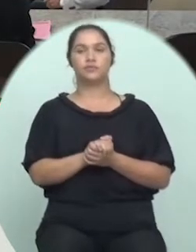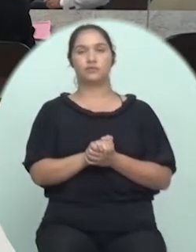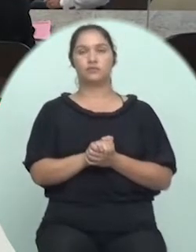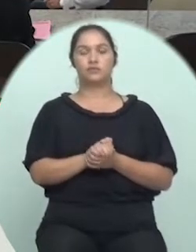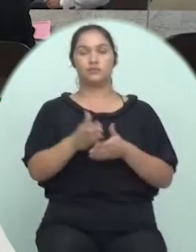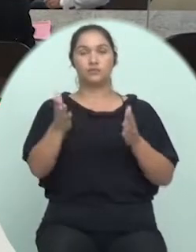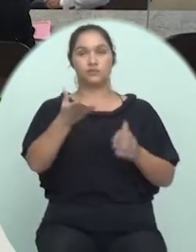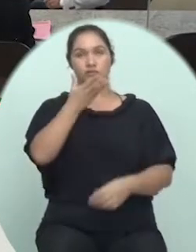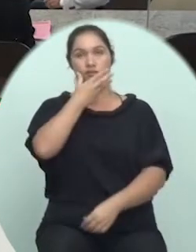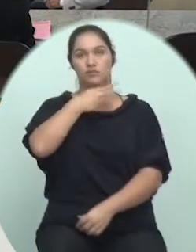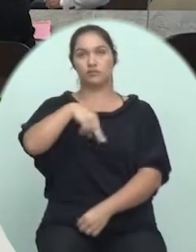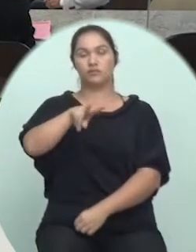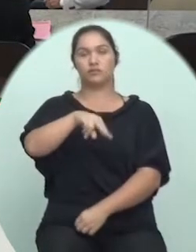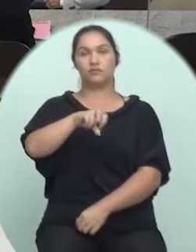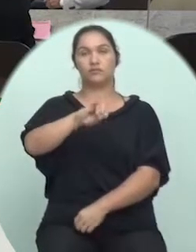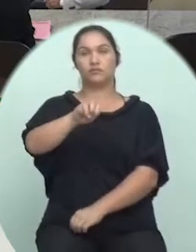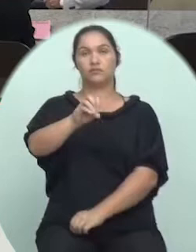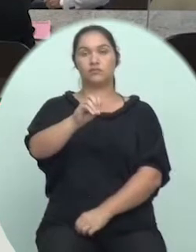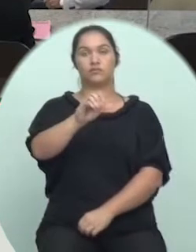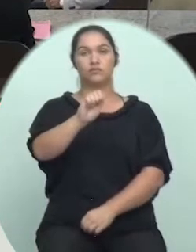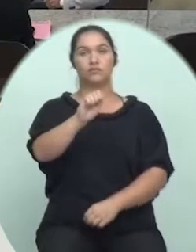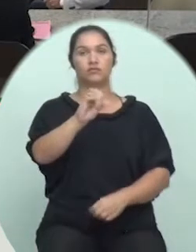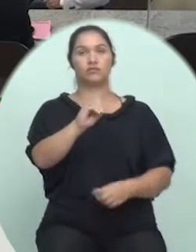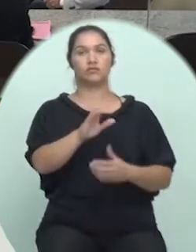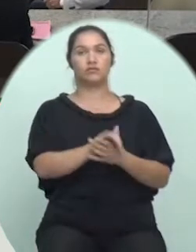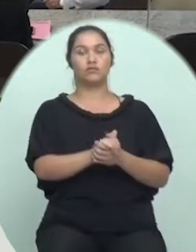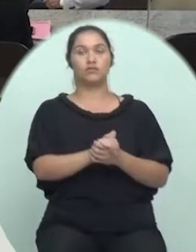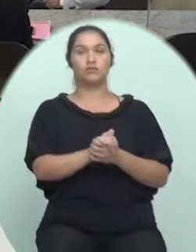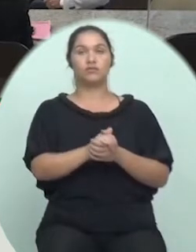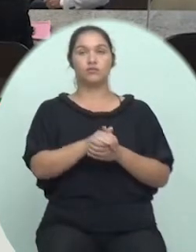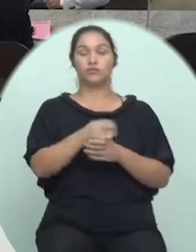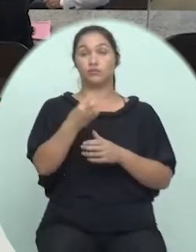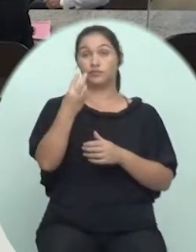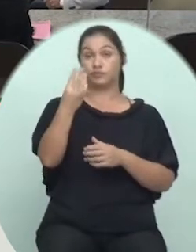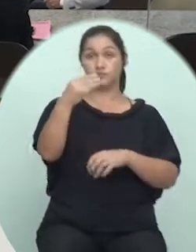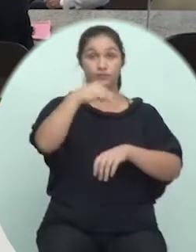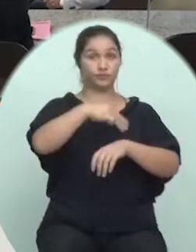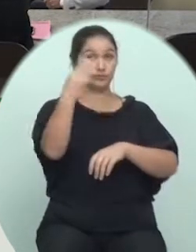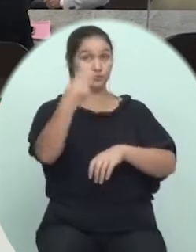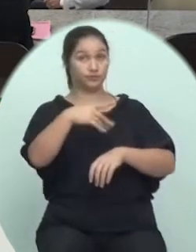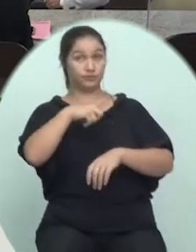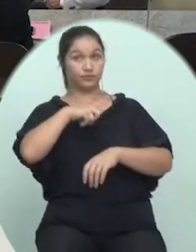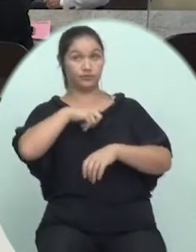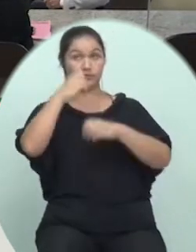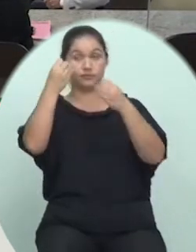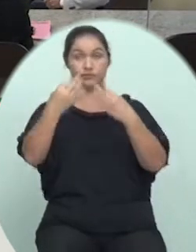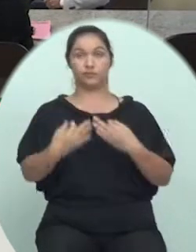Com a palavra o vereador João Batista Belloli. Vossa Excelência dispõe de 3 minutos e 30.